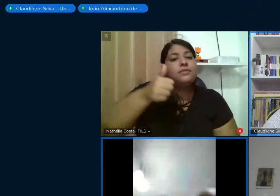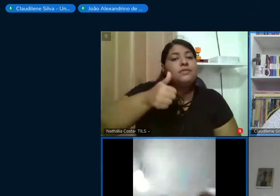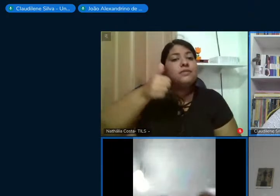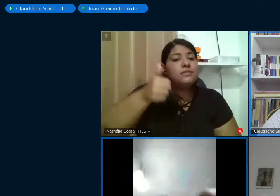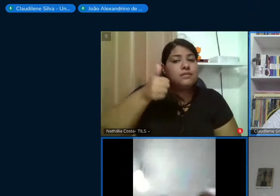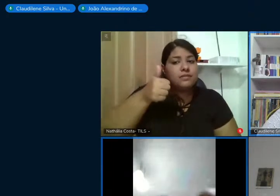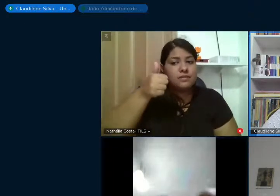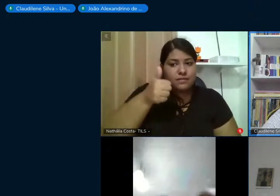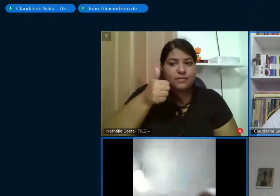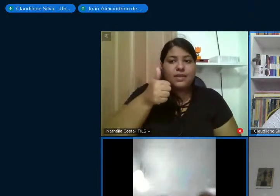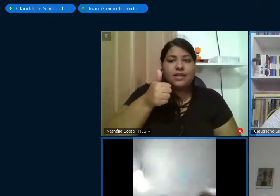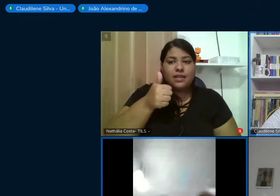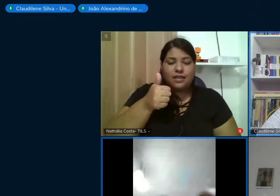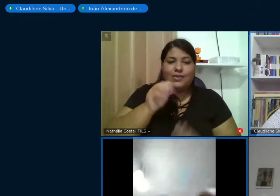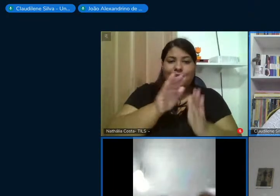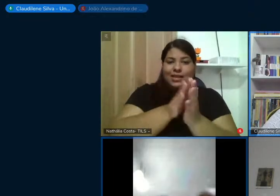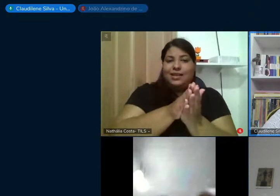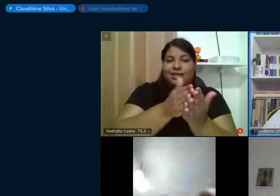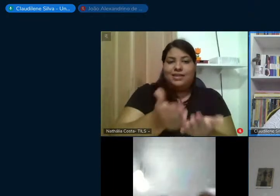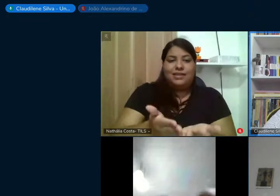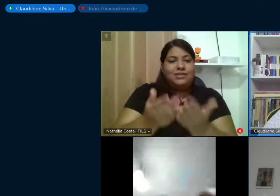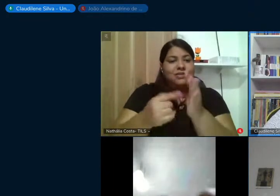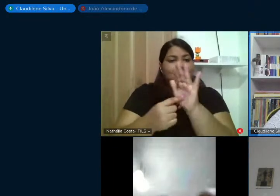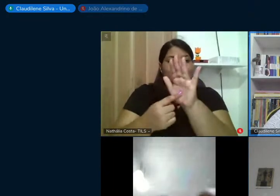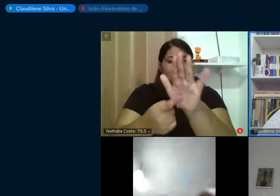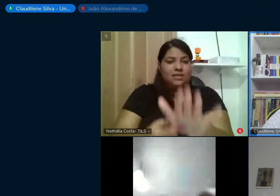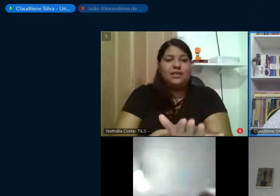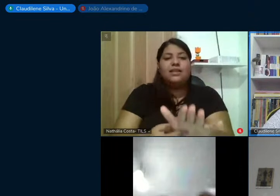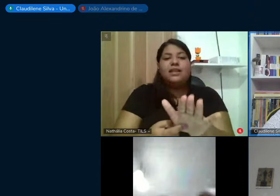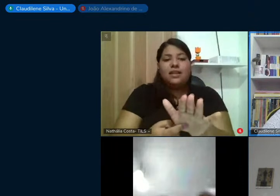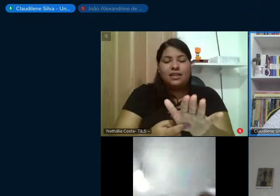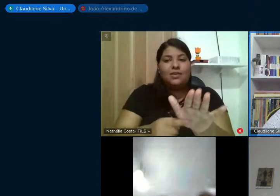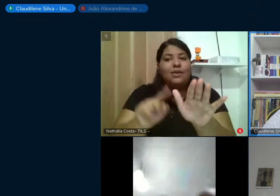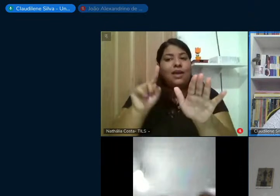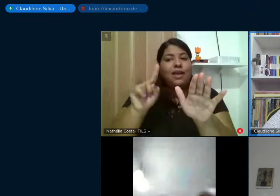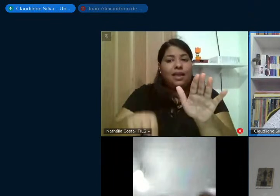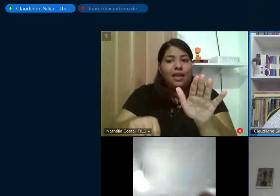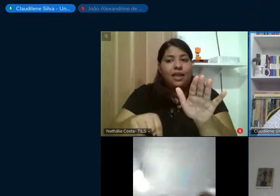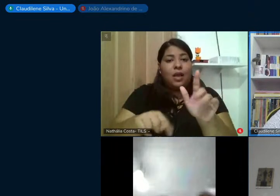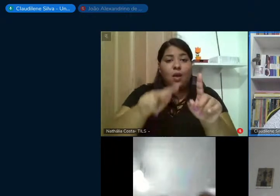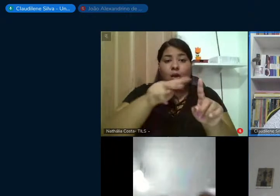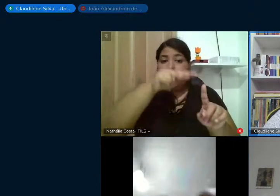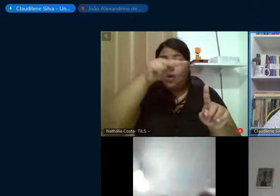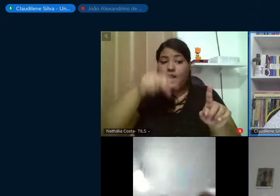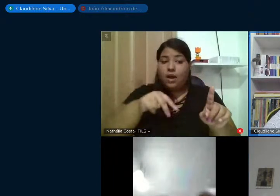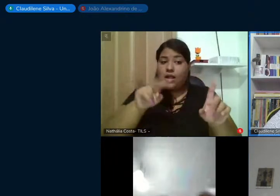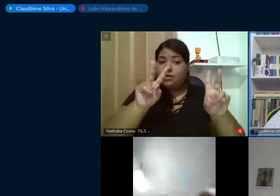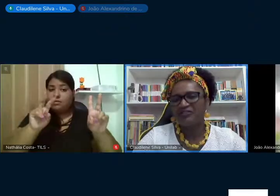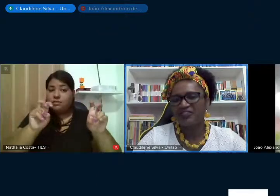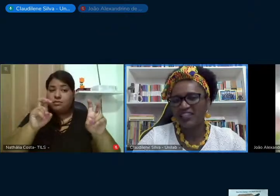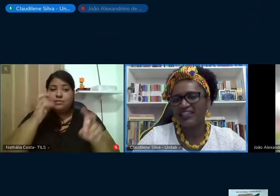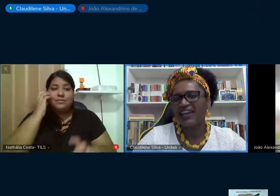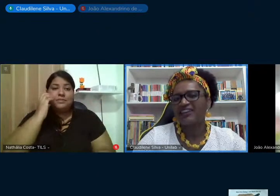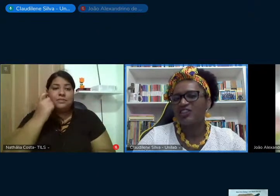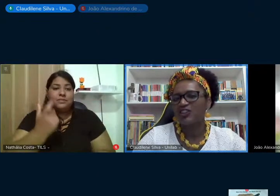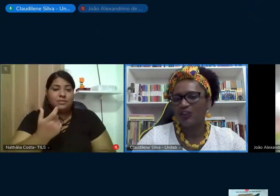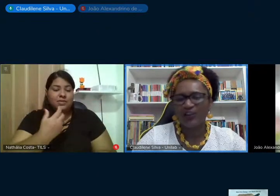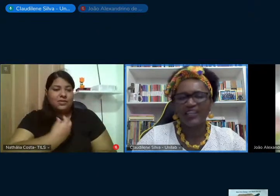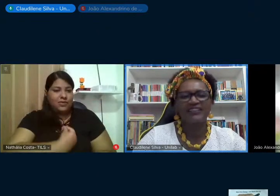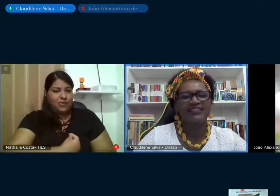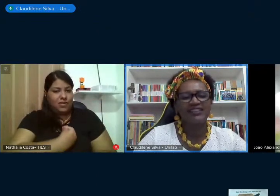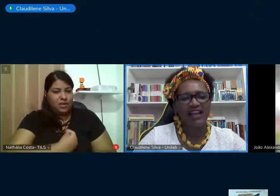obra a ser apresentada será Olhar sobre Paulo Freire, Vida,